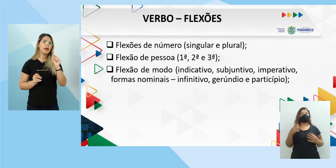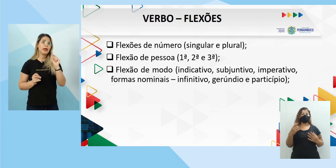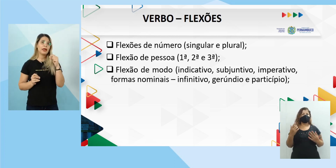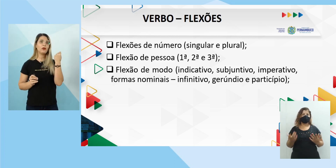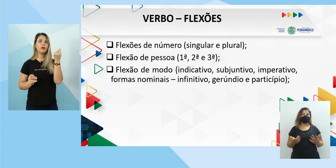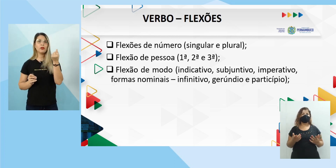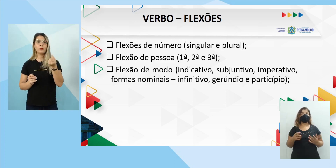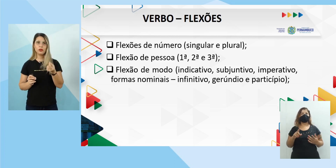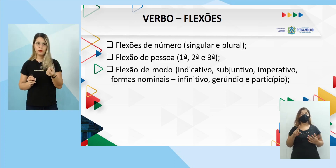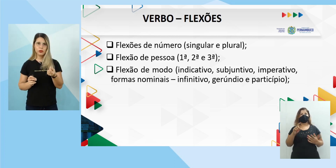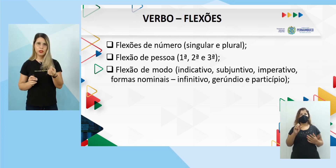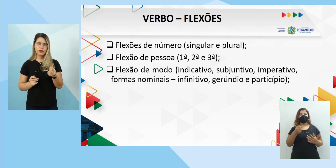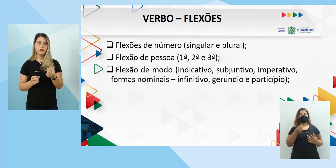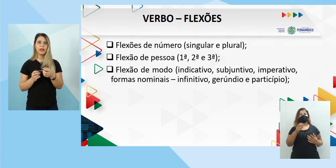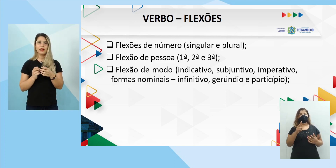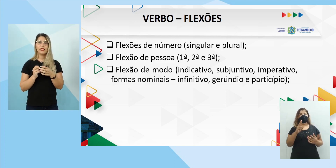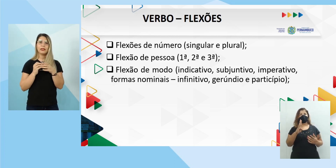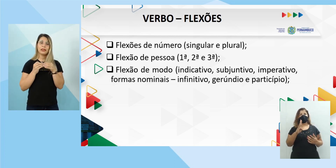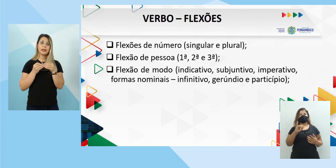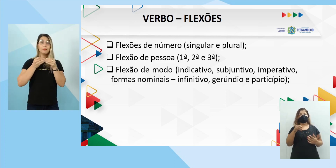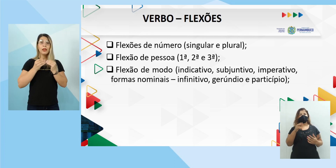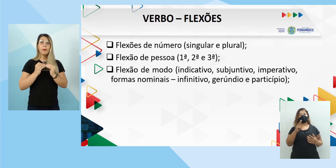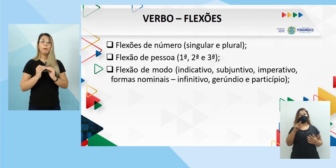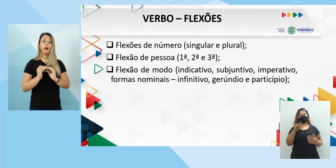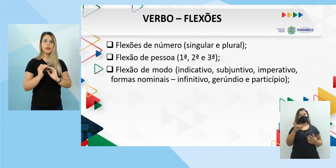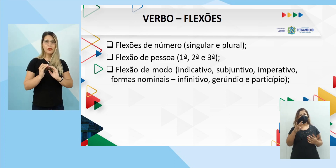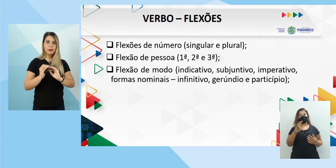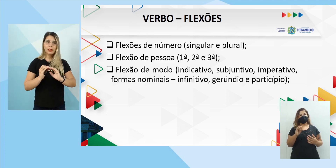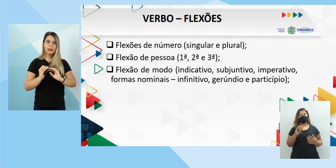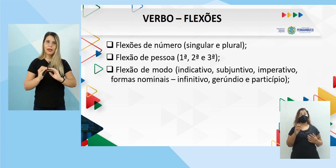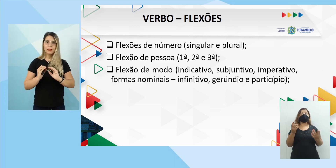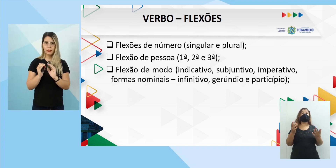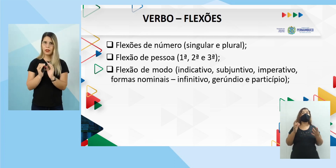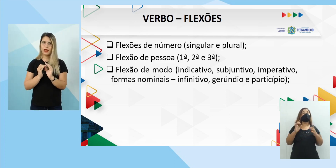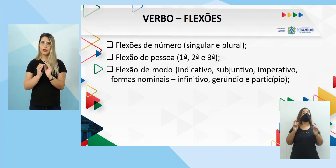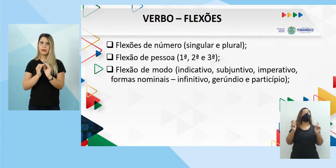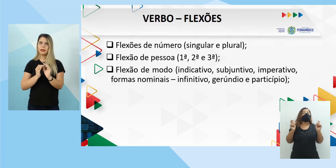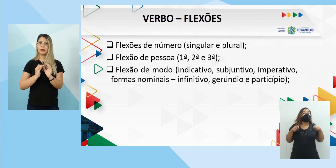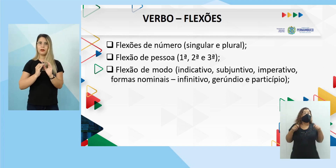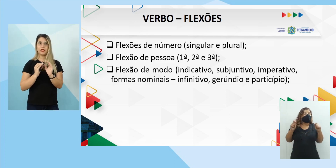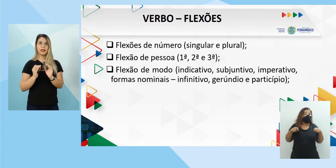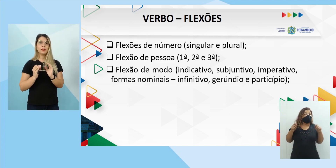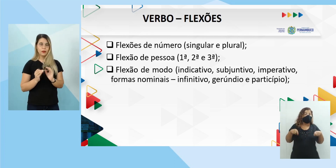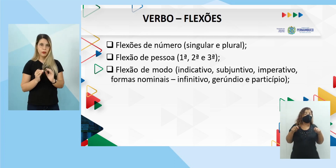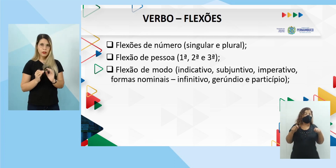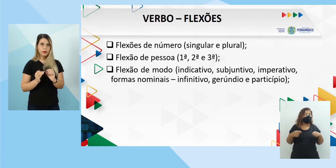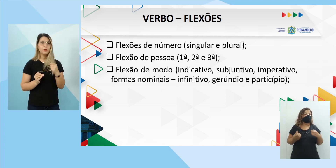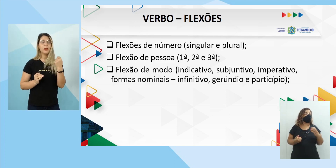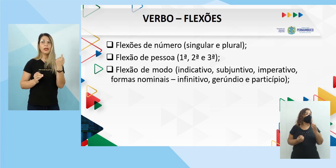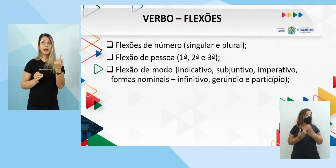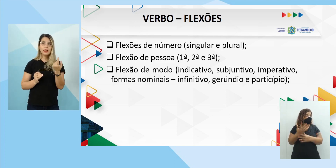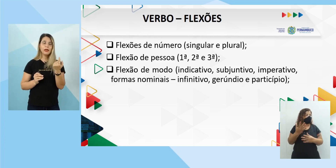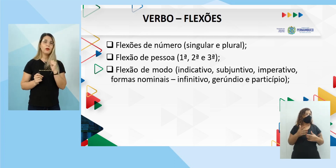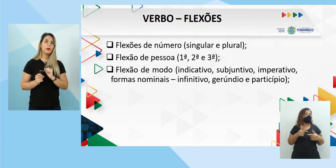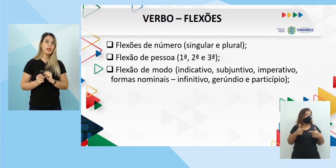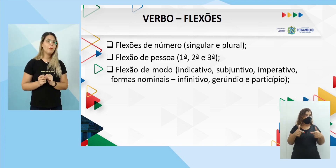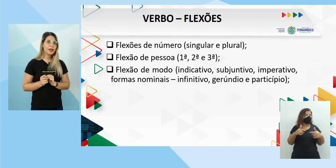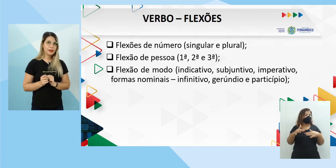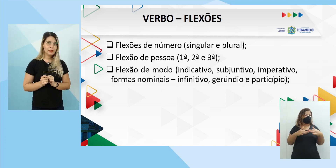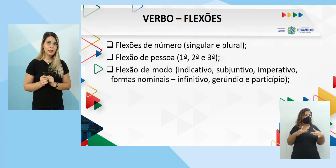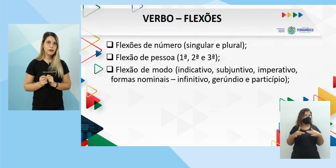exceções. O subjuntivo, ele indica possibilidades de realização das ações e